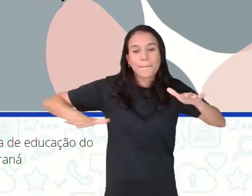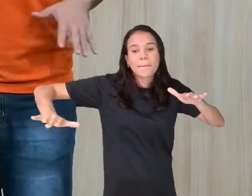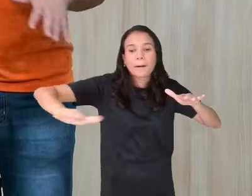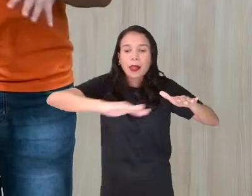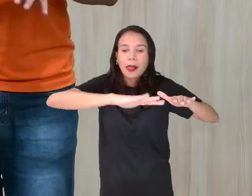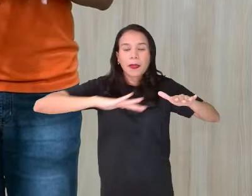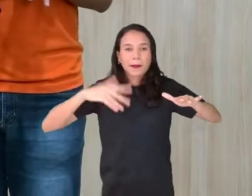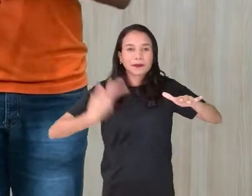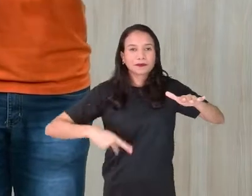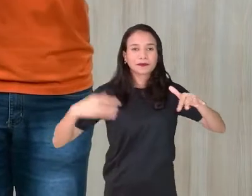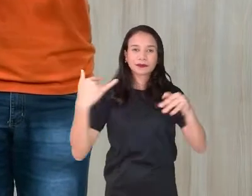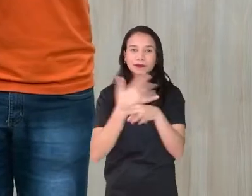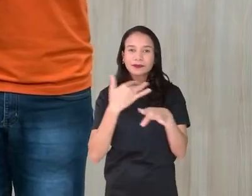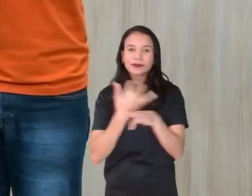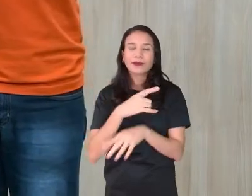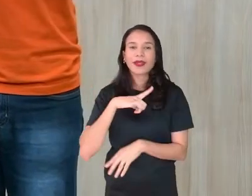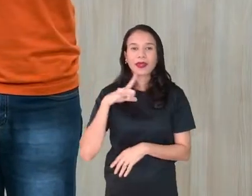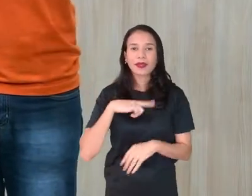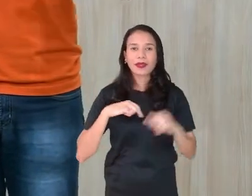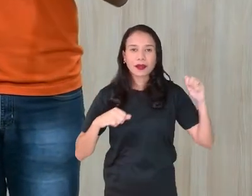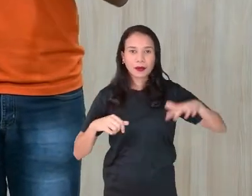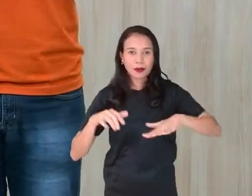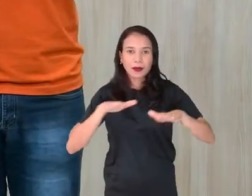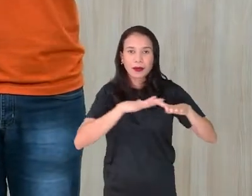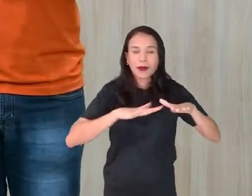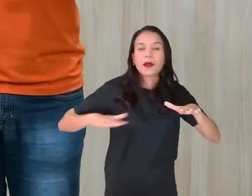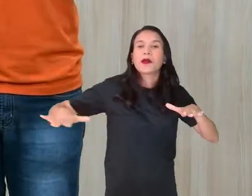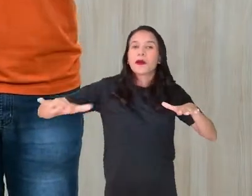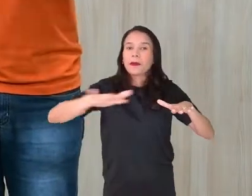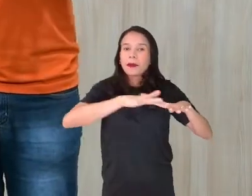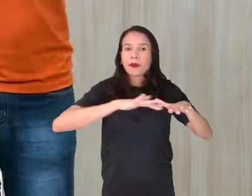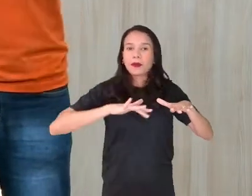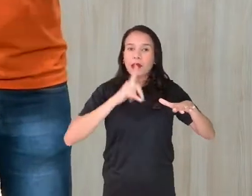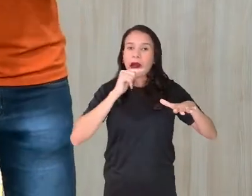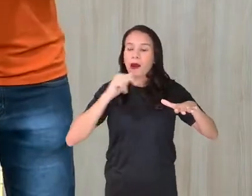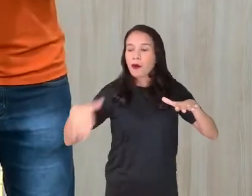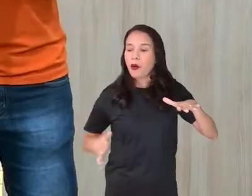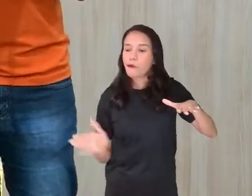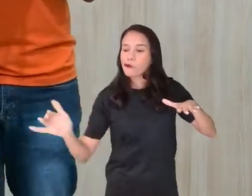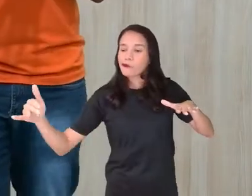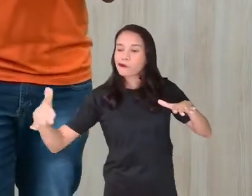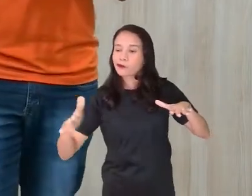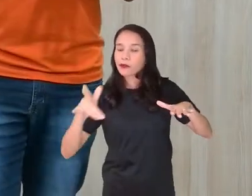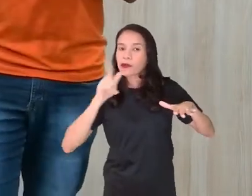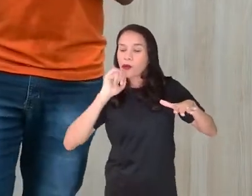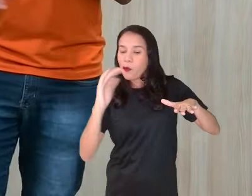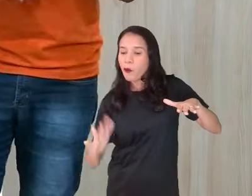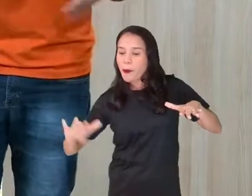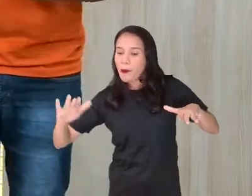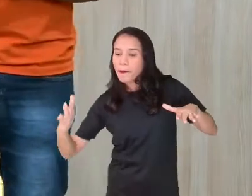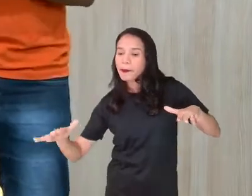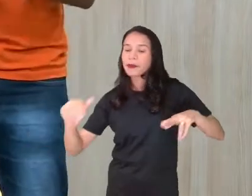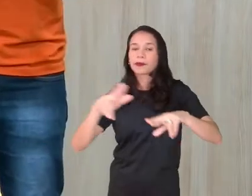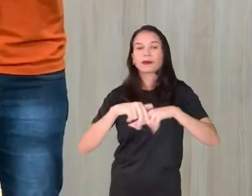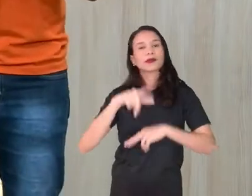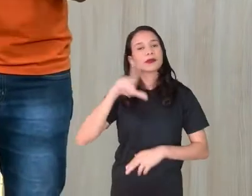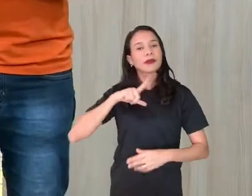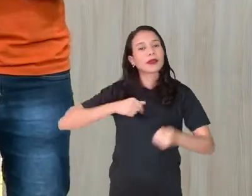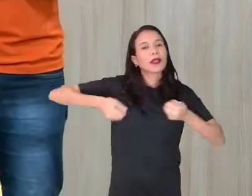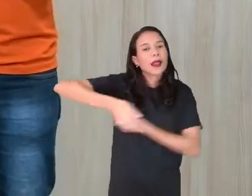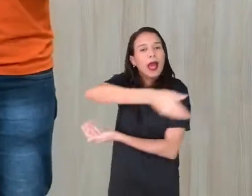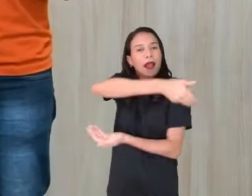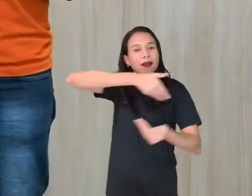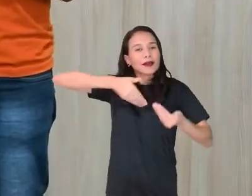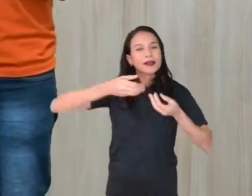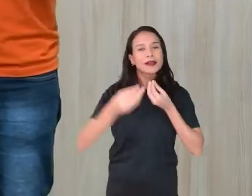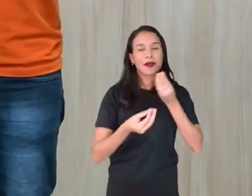nossa cidade, ela está entre uma planície flúvio marinha, né? Então, a gente já falou da relação que